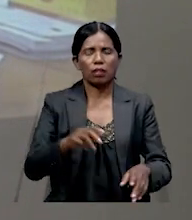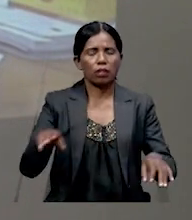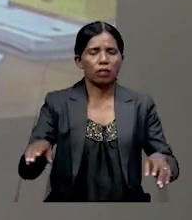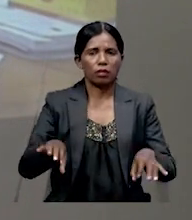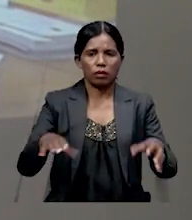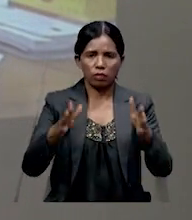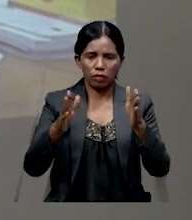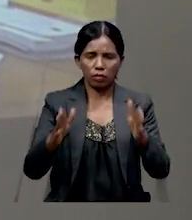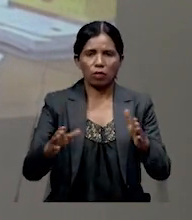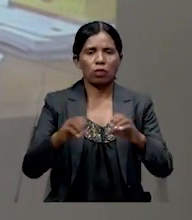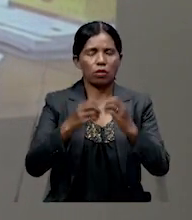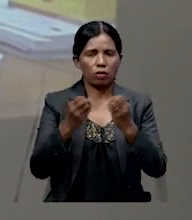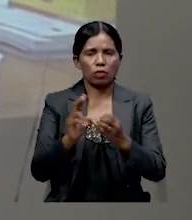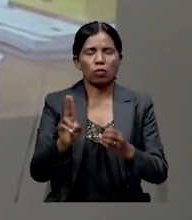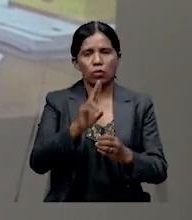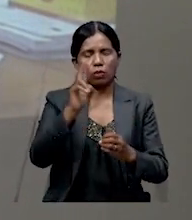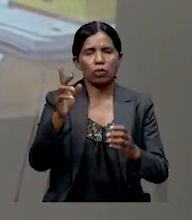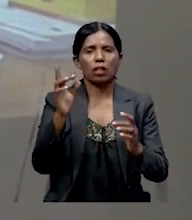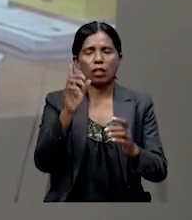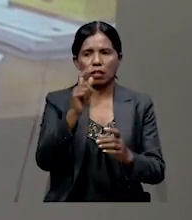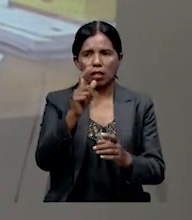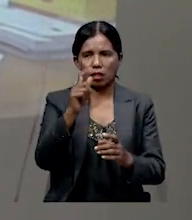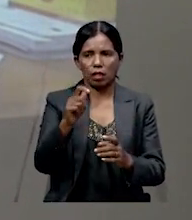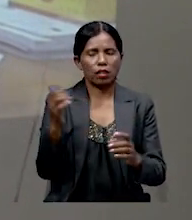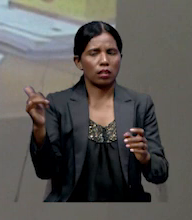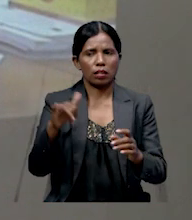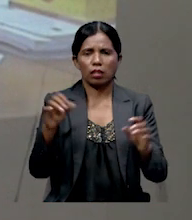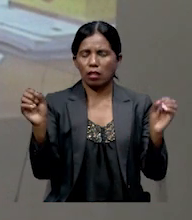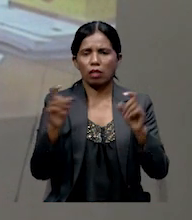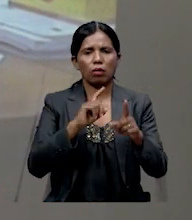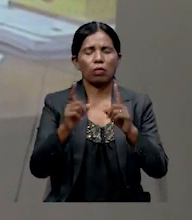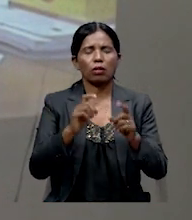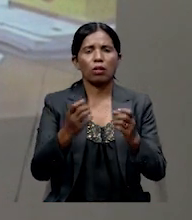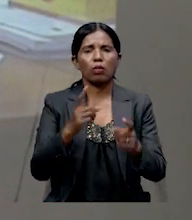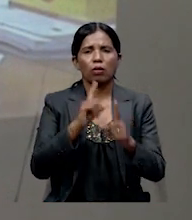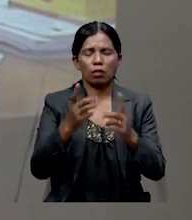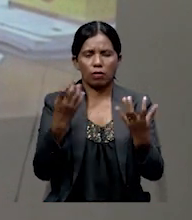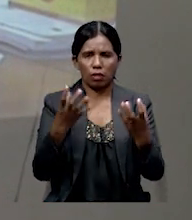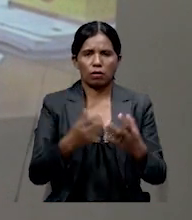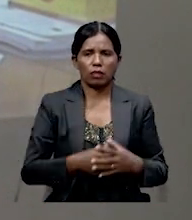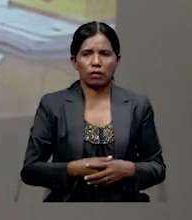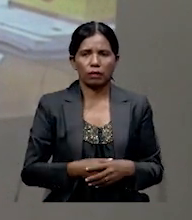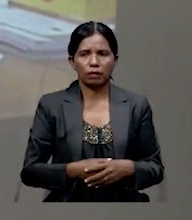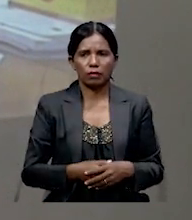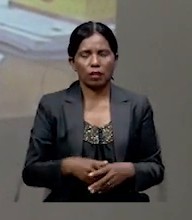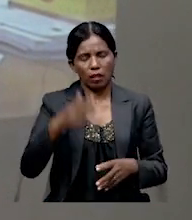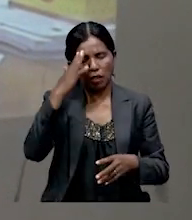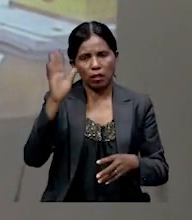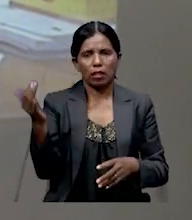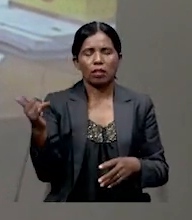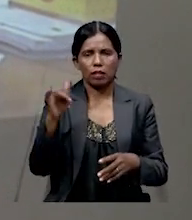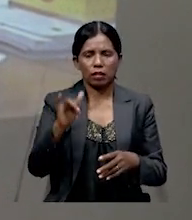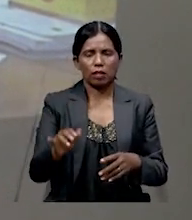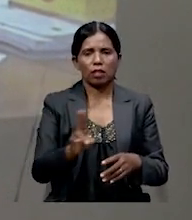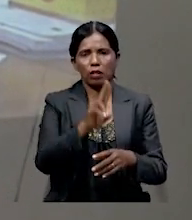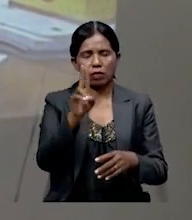e organização cira nia bem utiliza rede TT né quase cira lamenta né barra cross to agora. Lá tem cira nia gestão ba